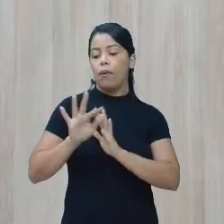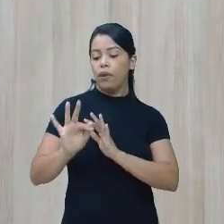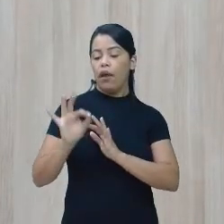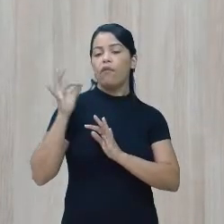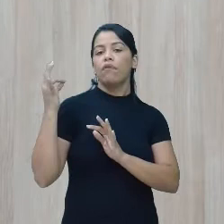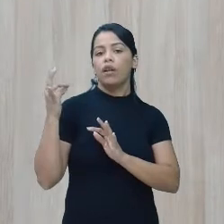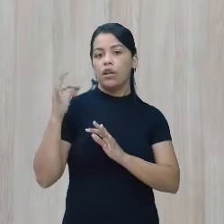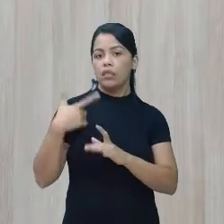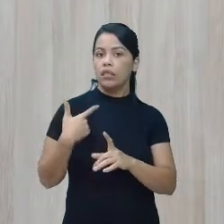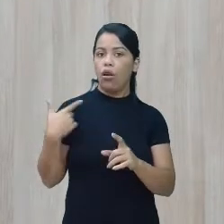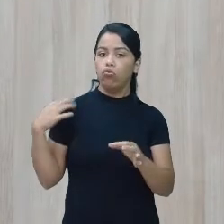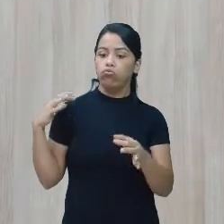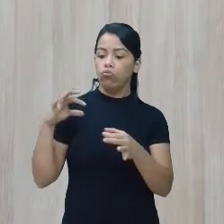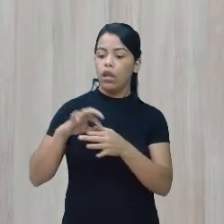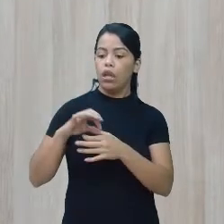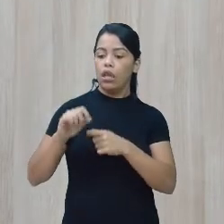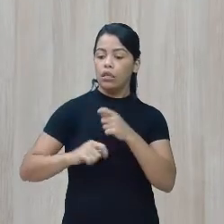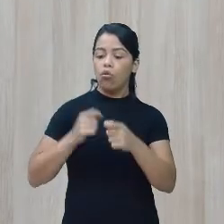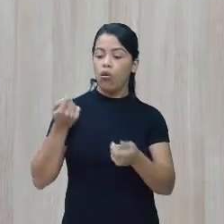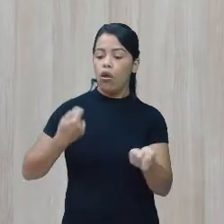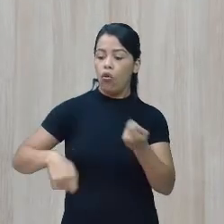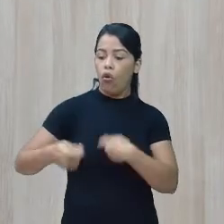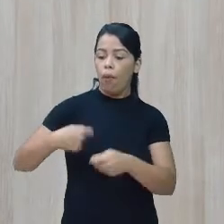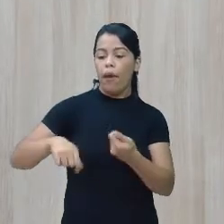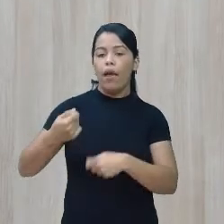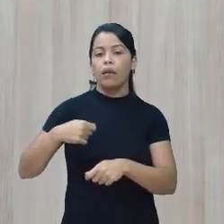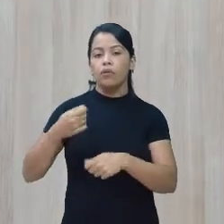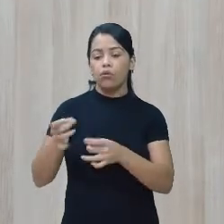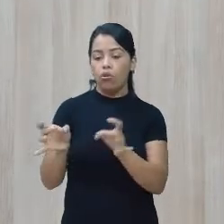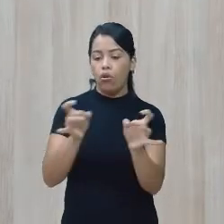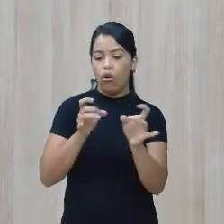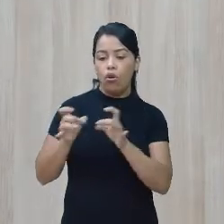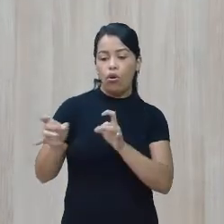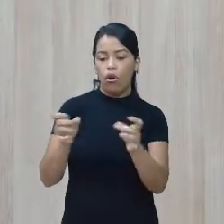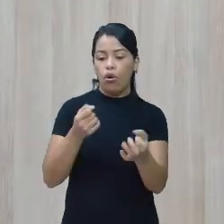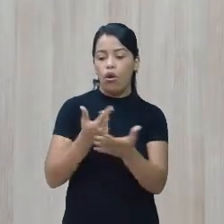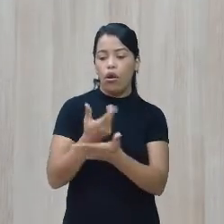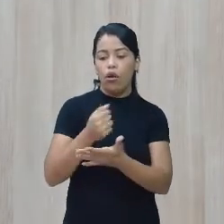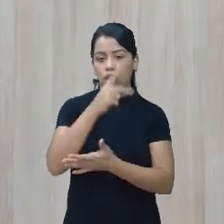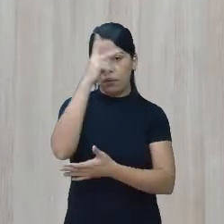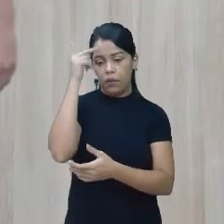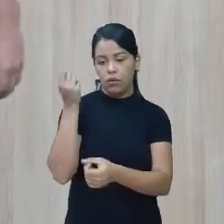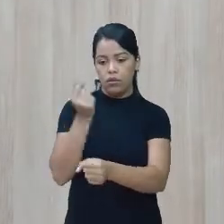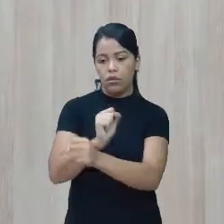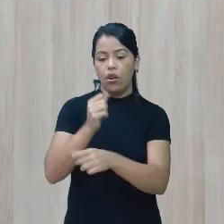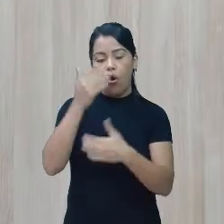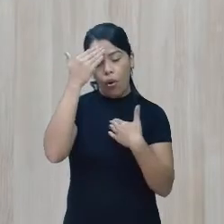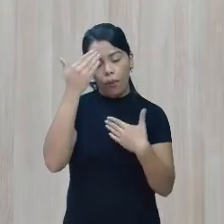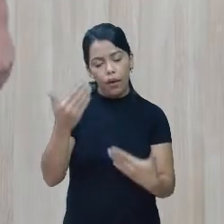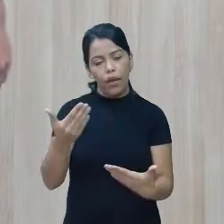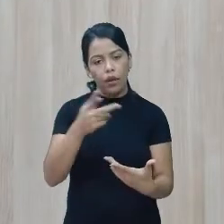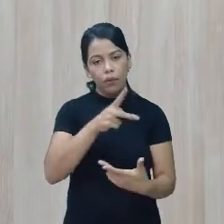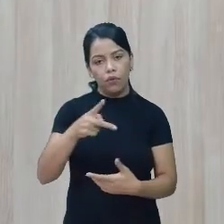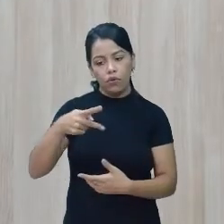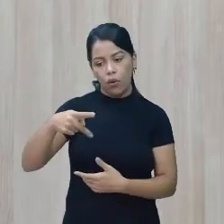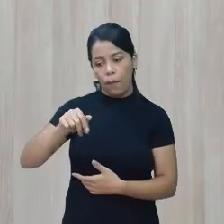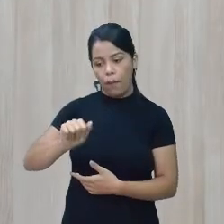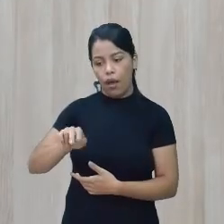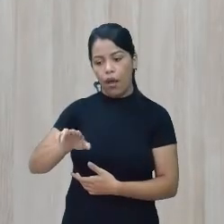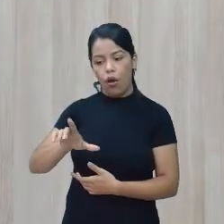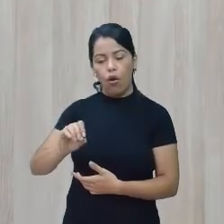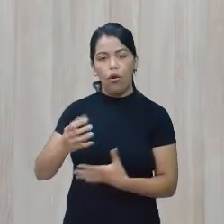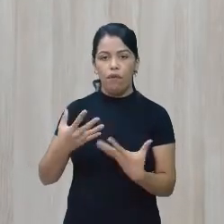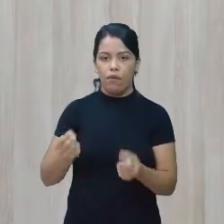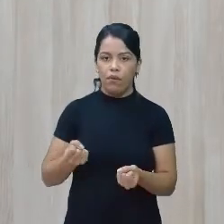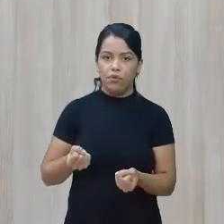verdade está ligado, né, ao próprio comércio de pessoas escravizadas, tá? Então, obrigado, professor Paulo Cadena, pelas respostas. Vamos seguir aqui a